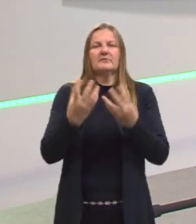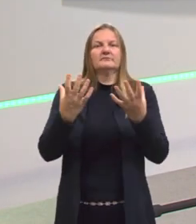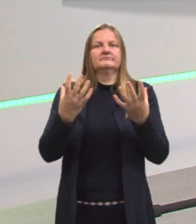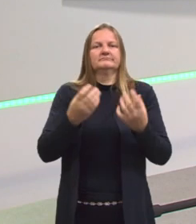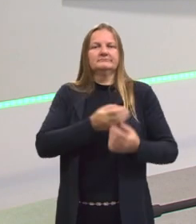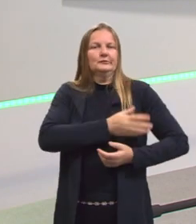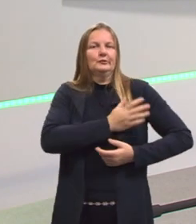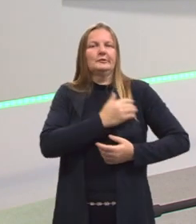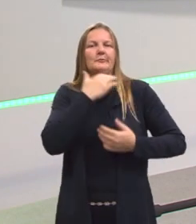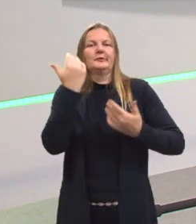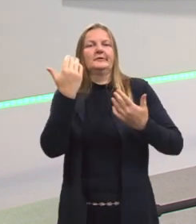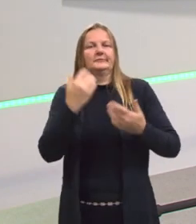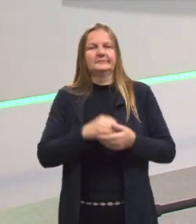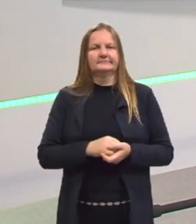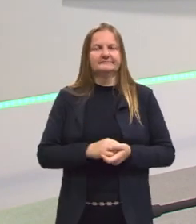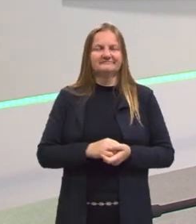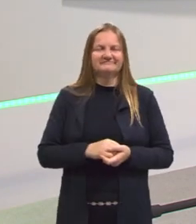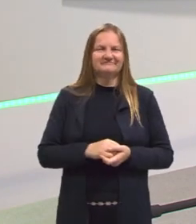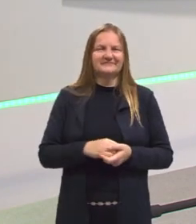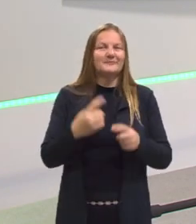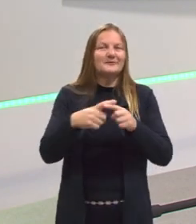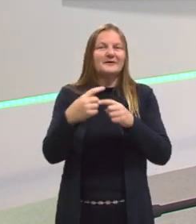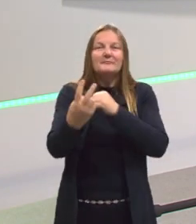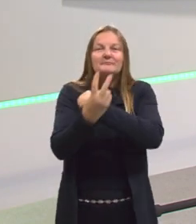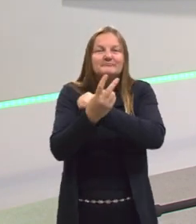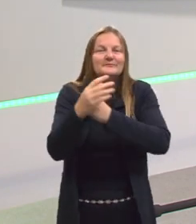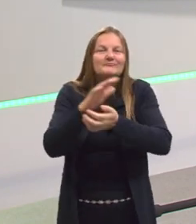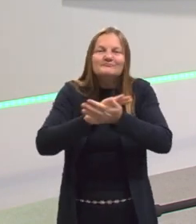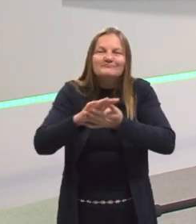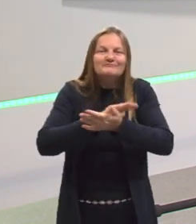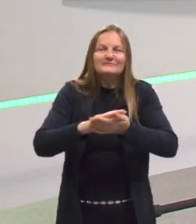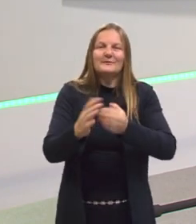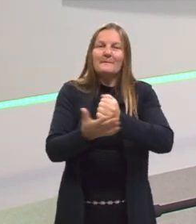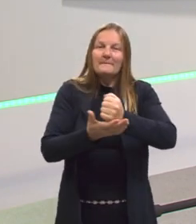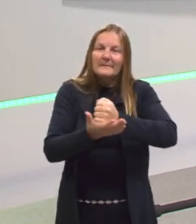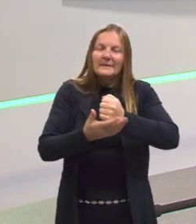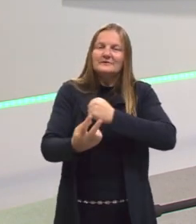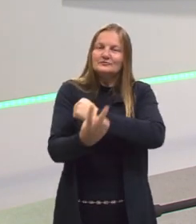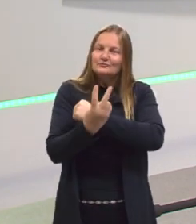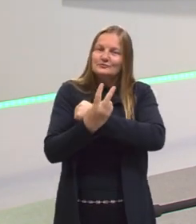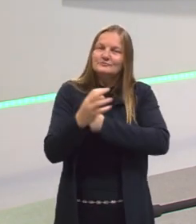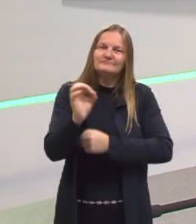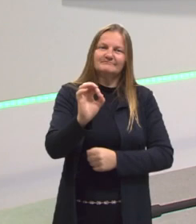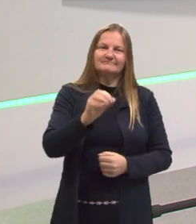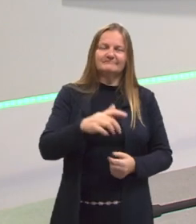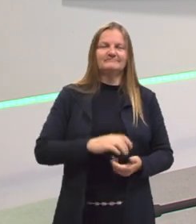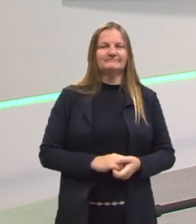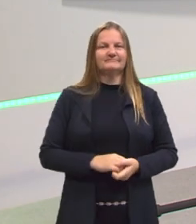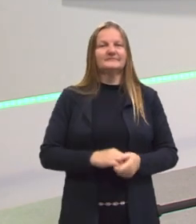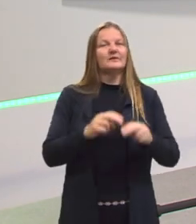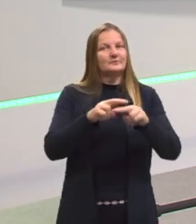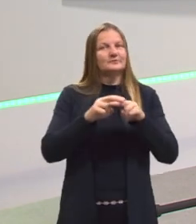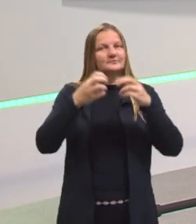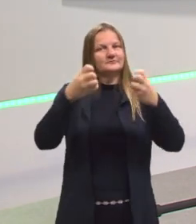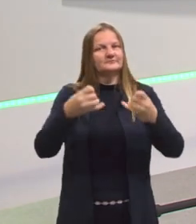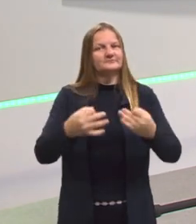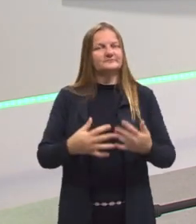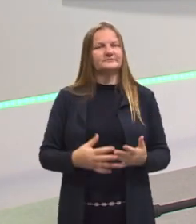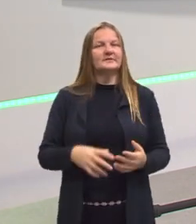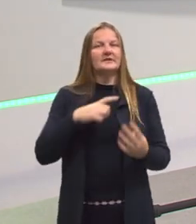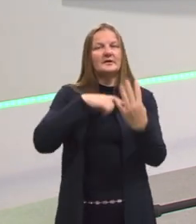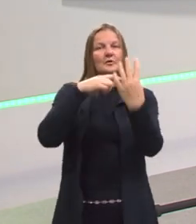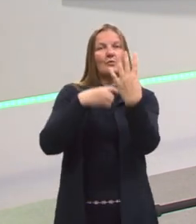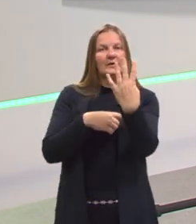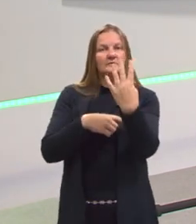vê né morreu aí do infarto porque não procurou Uma coisa básica né entre outras questões e aí nós temos